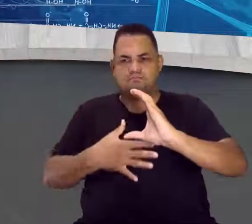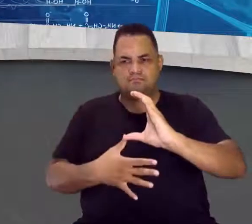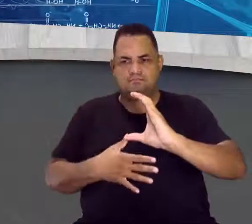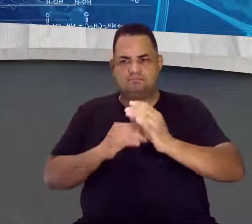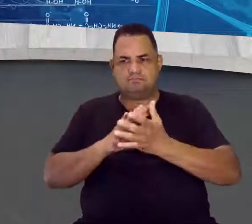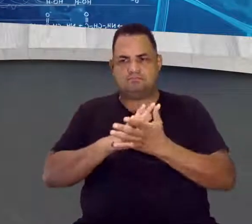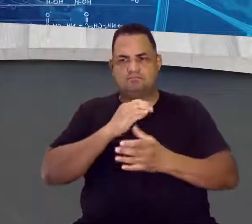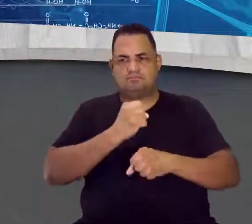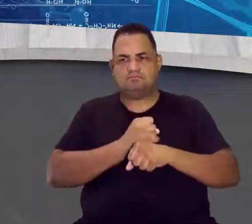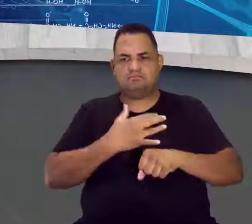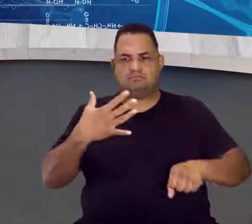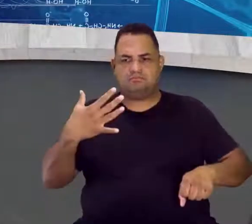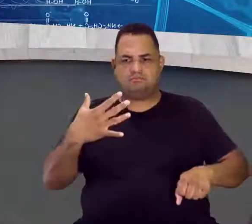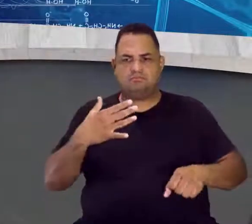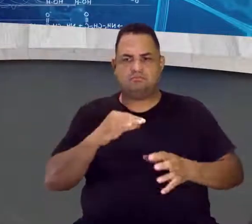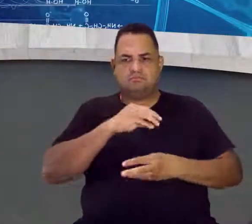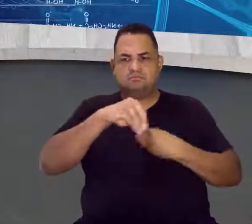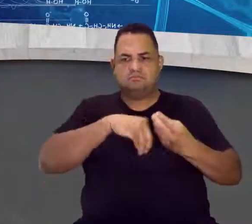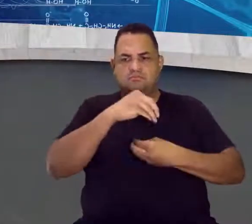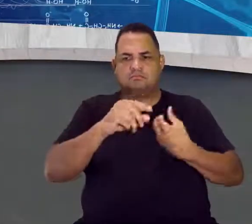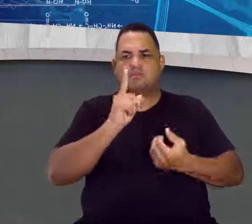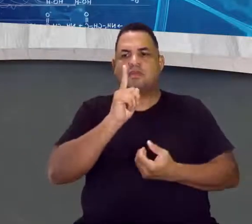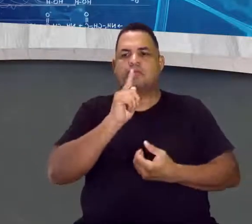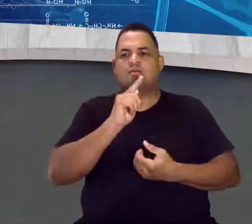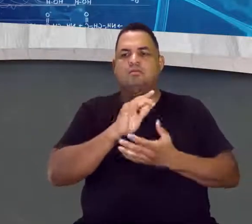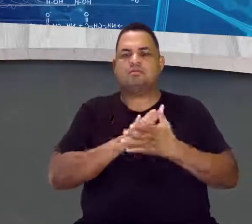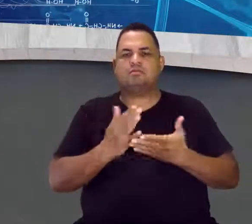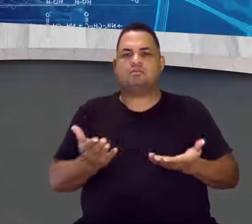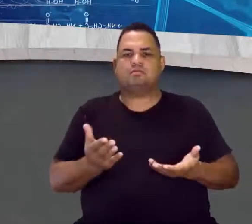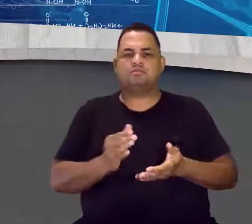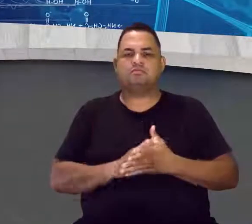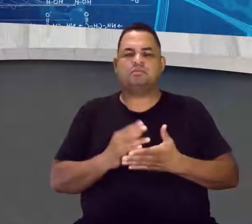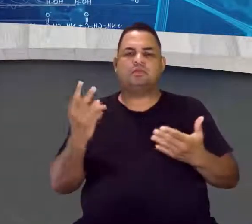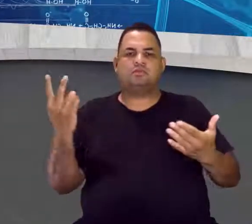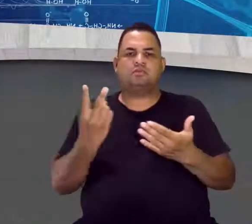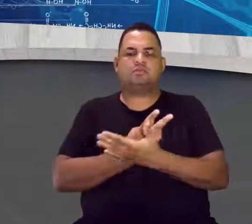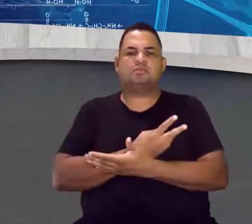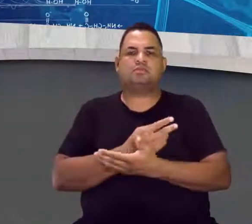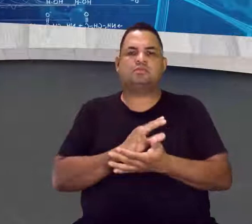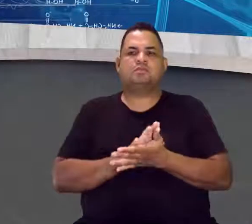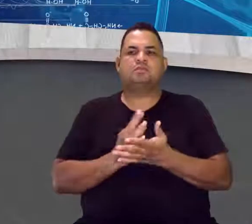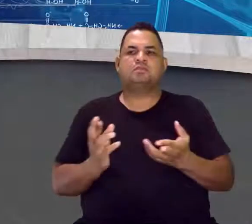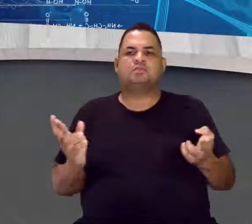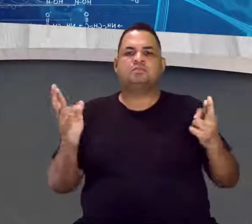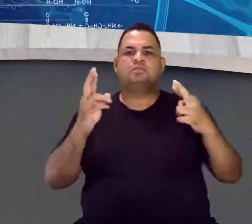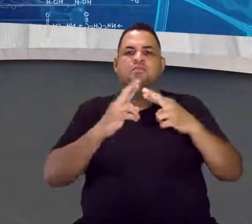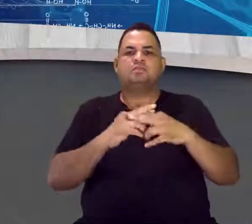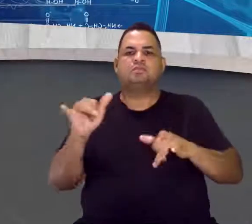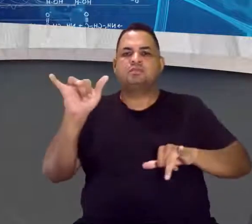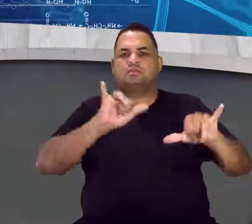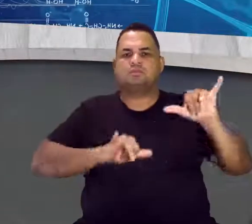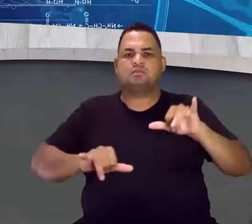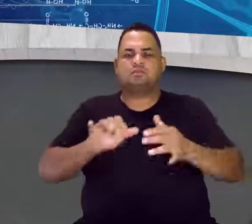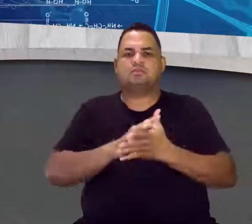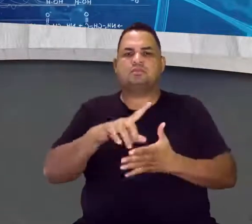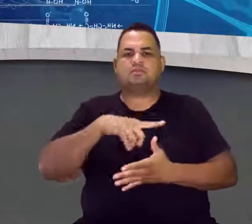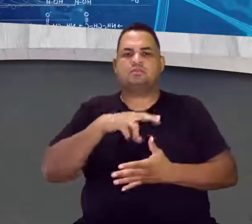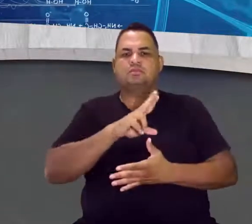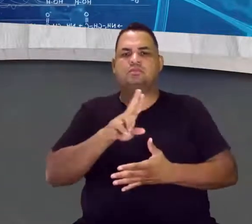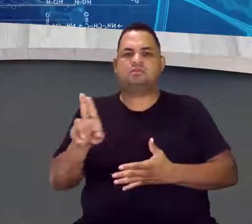os ácidos em solução, ele só ocorre através dessa reação química que nós chamamos